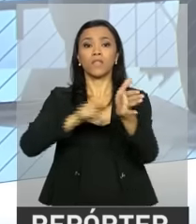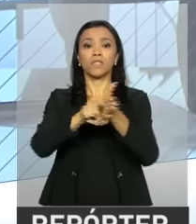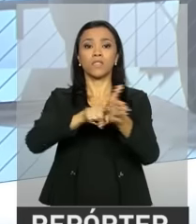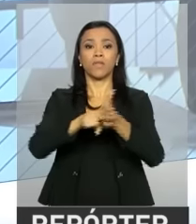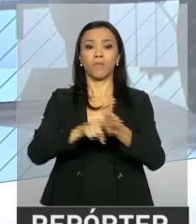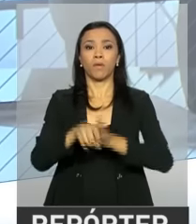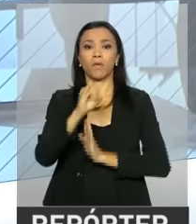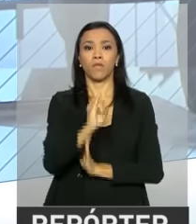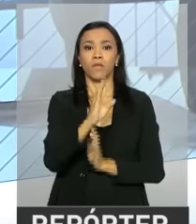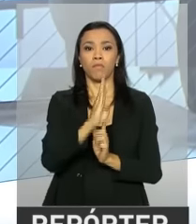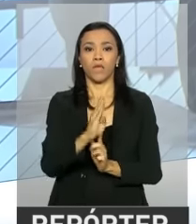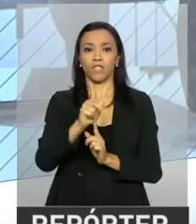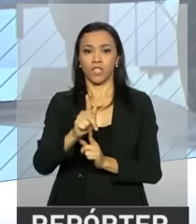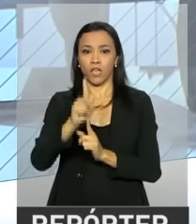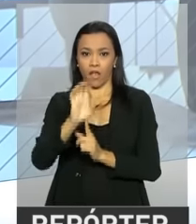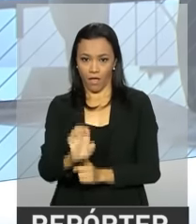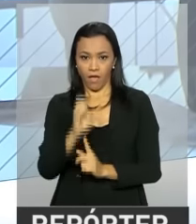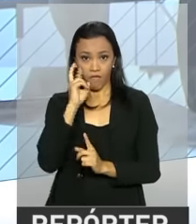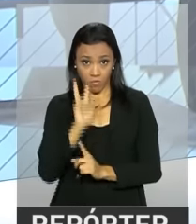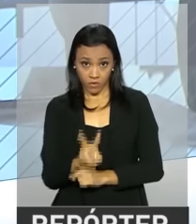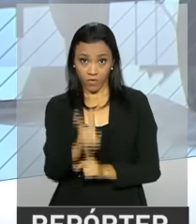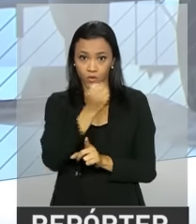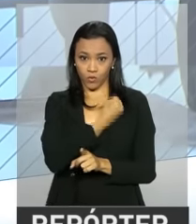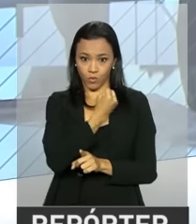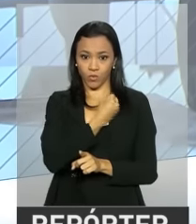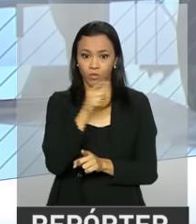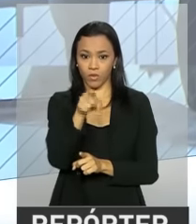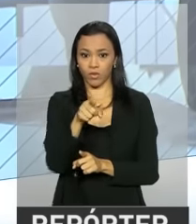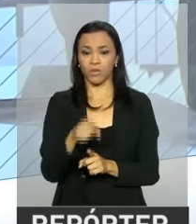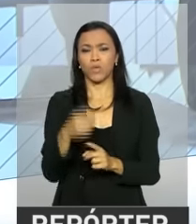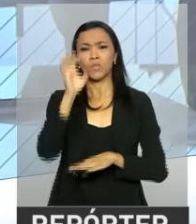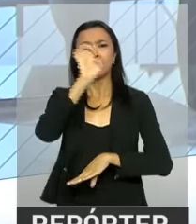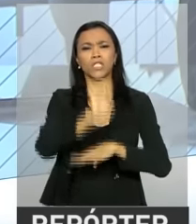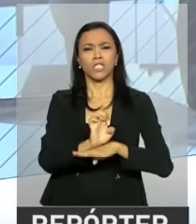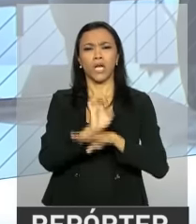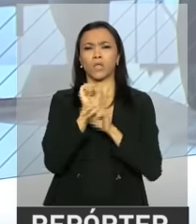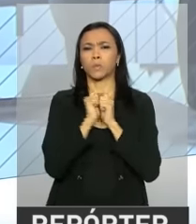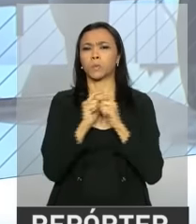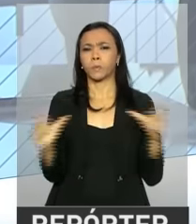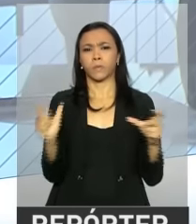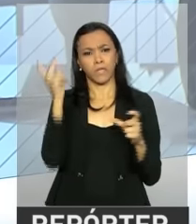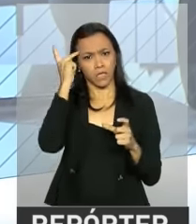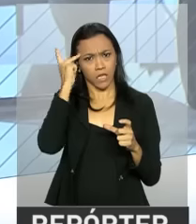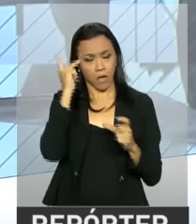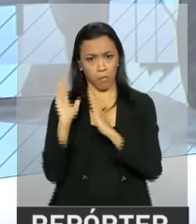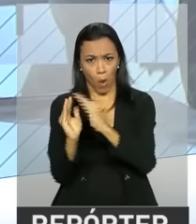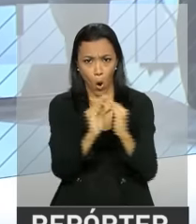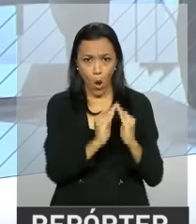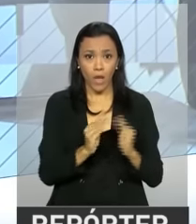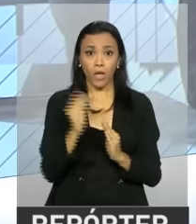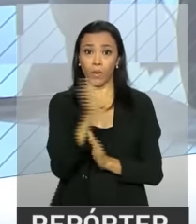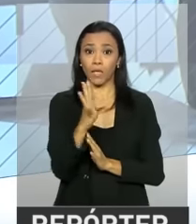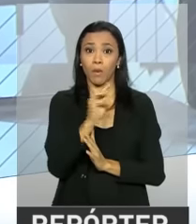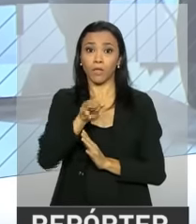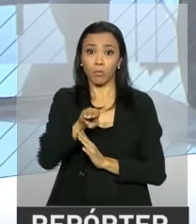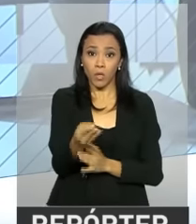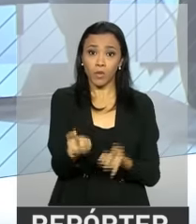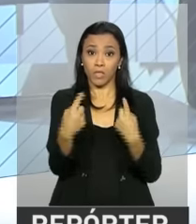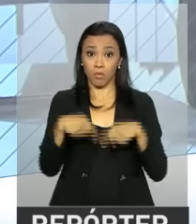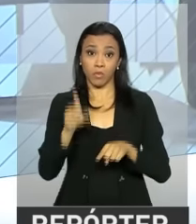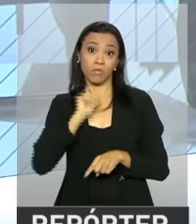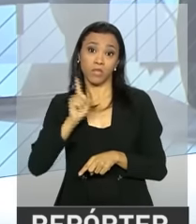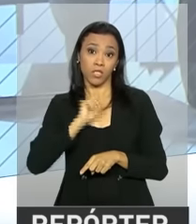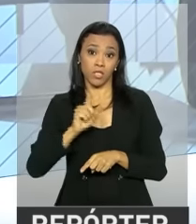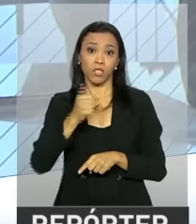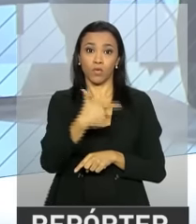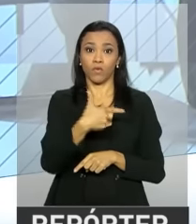ibg vamos ver os números aqui no telão os estados com maior número de habitantes é São Paulo com 44 milhões seguido de Minas